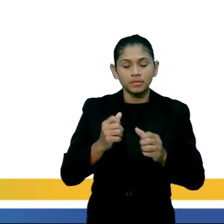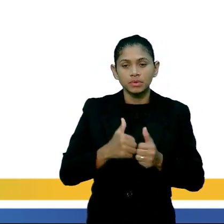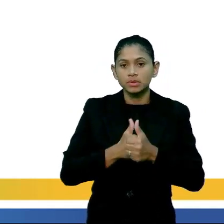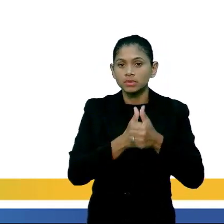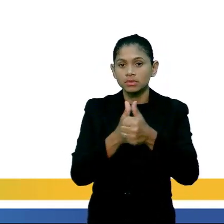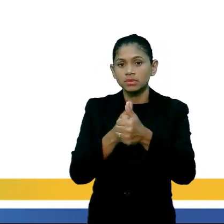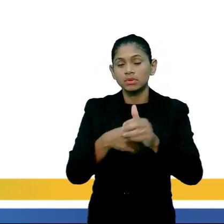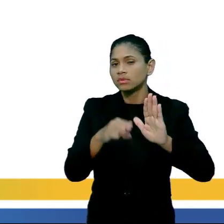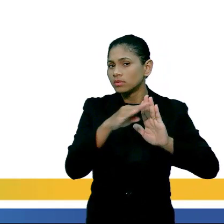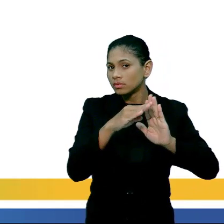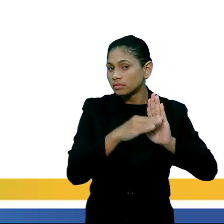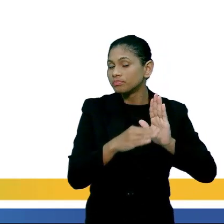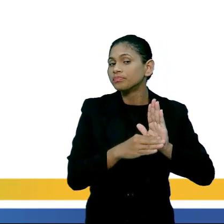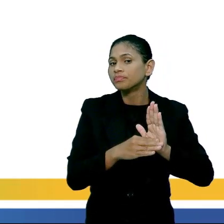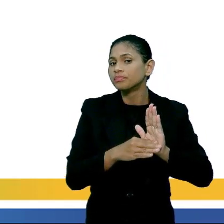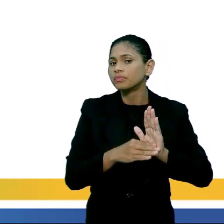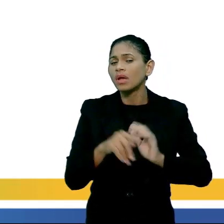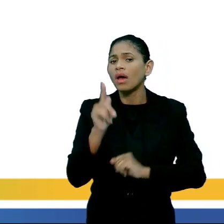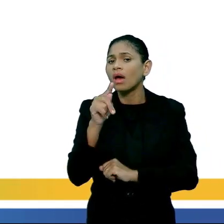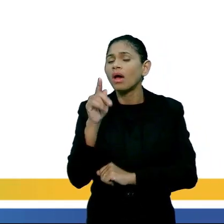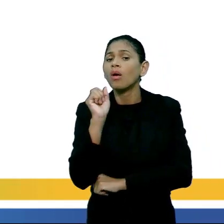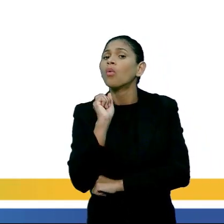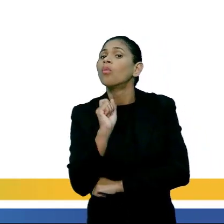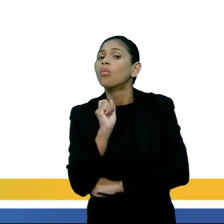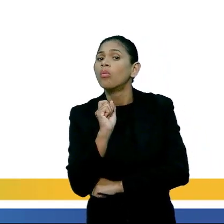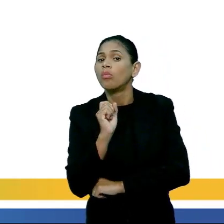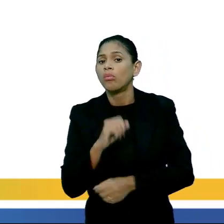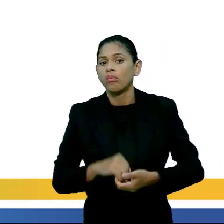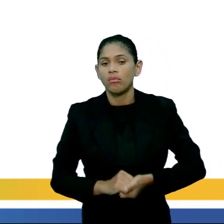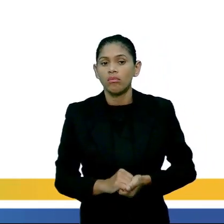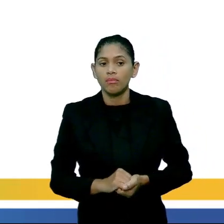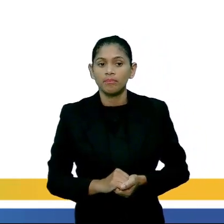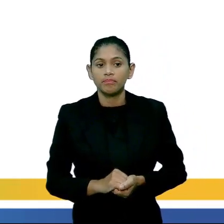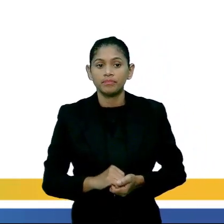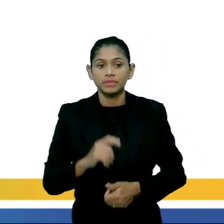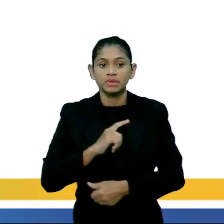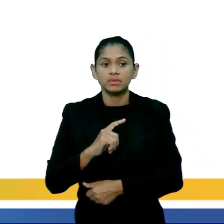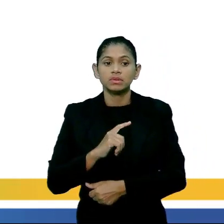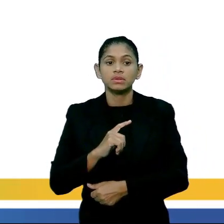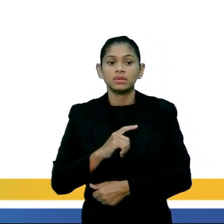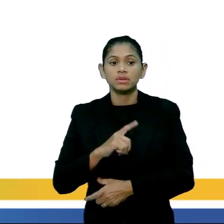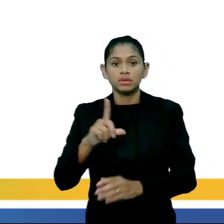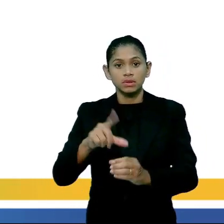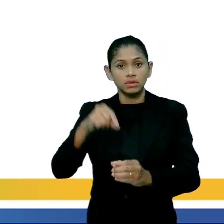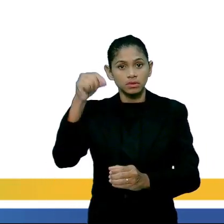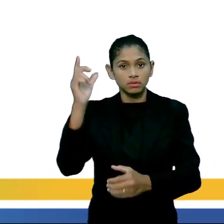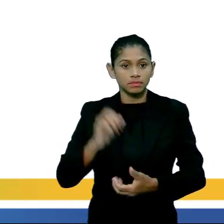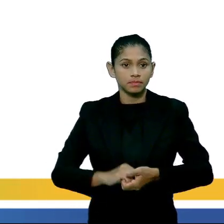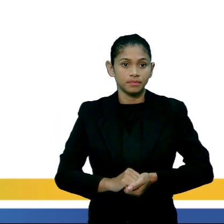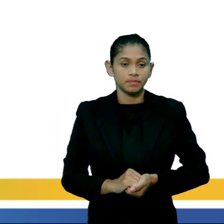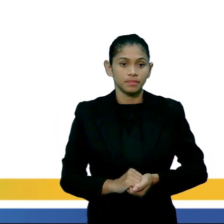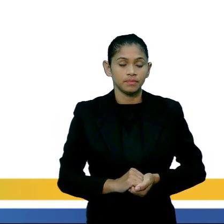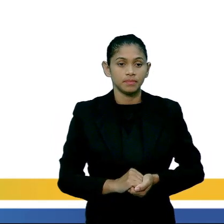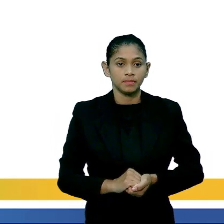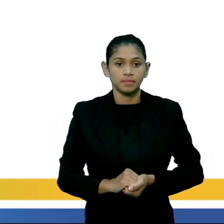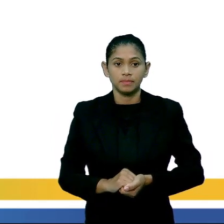instruções dadas, é D. E nós temos aí as alternativas. Vamos resolver a questão.